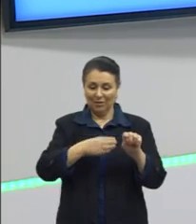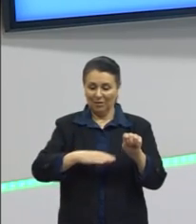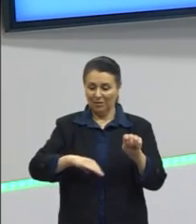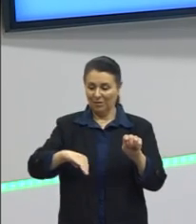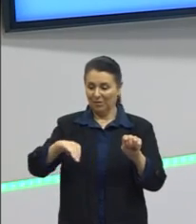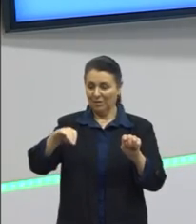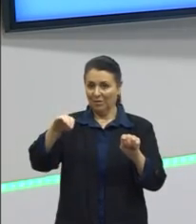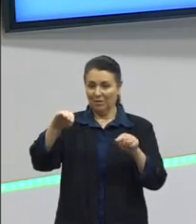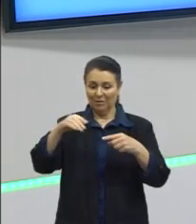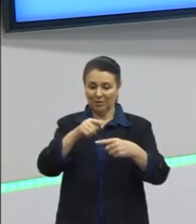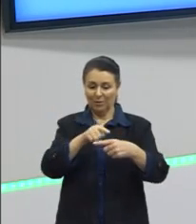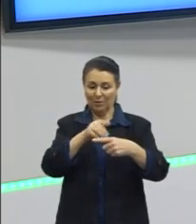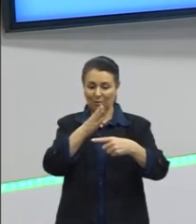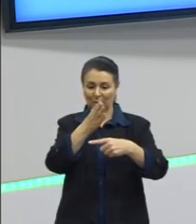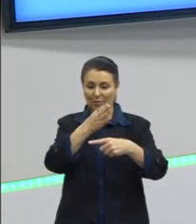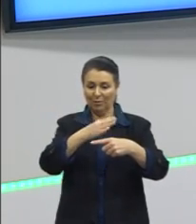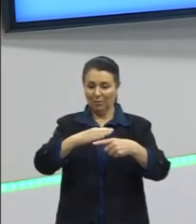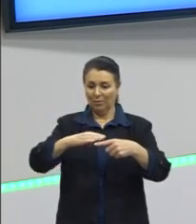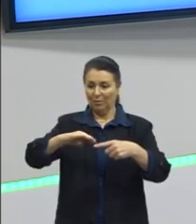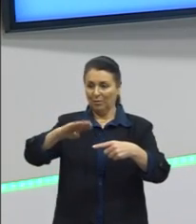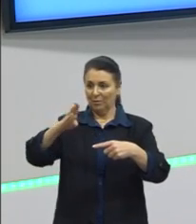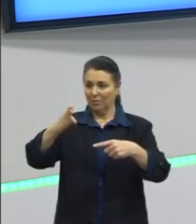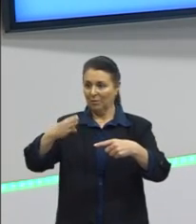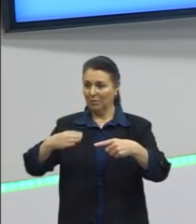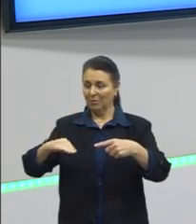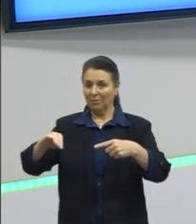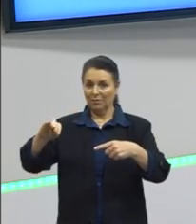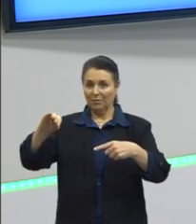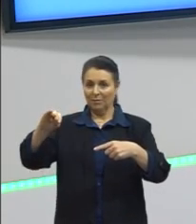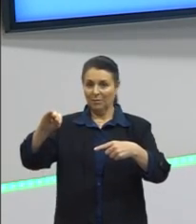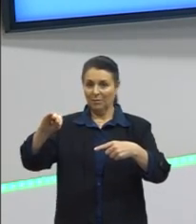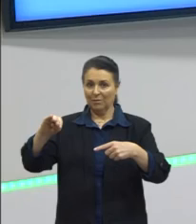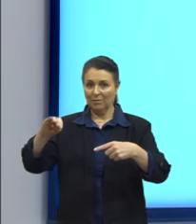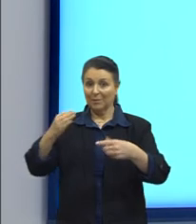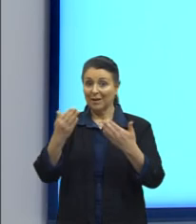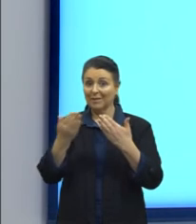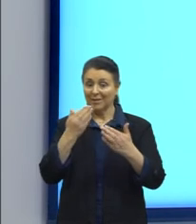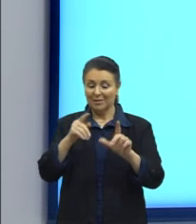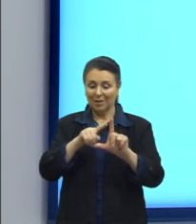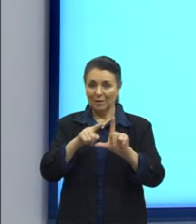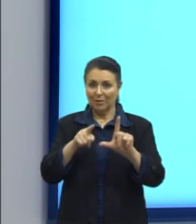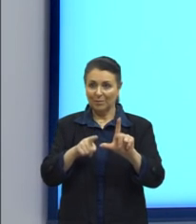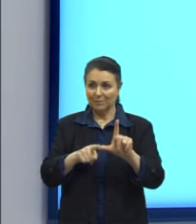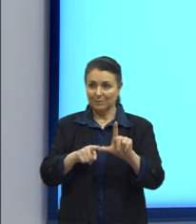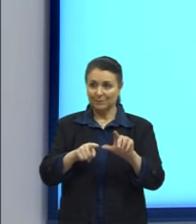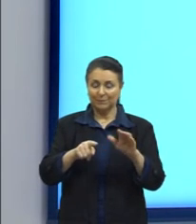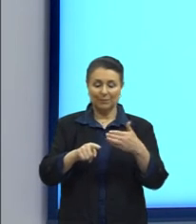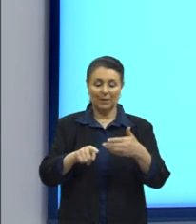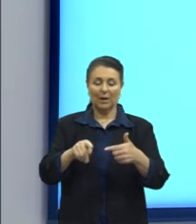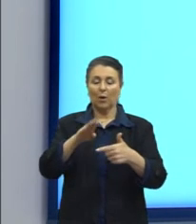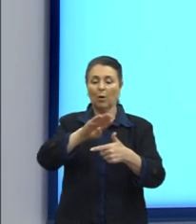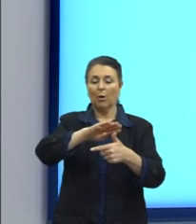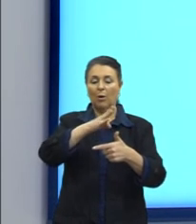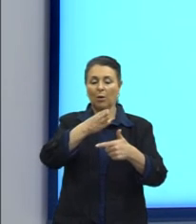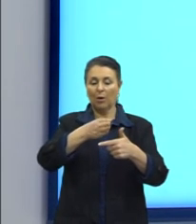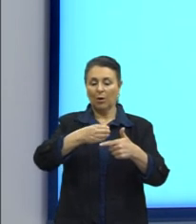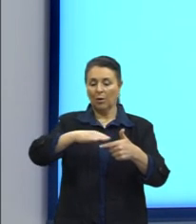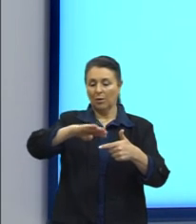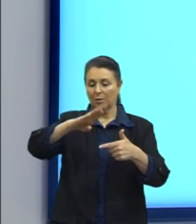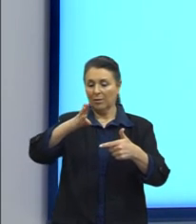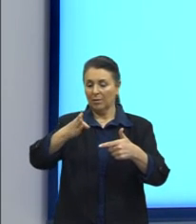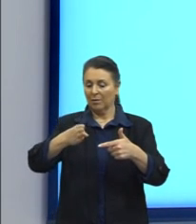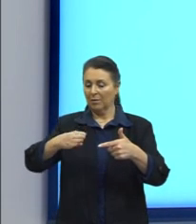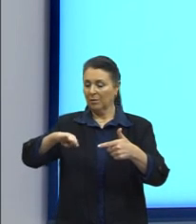todos esses ângulos né aqui e lembrando que essa onda ela vai pode continuar tá eu coloquei até